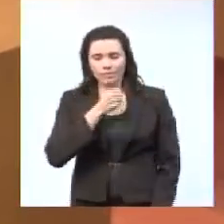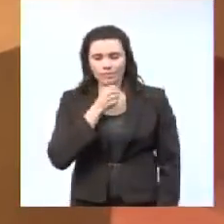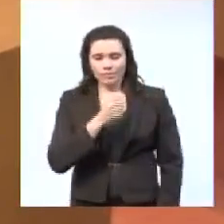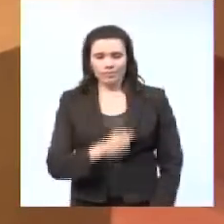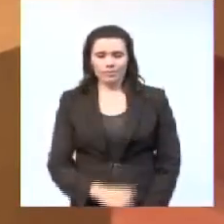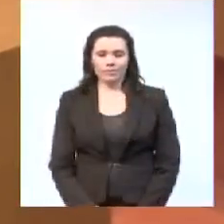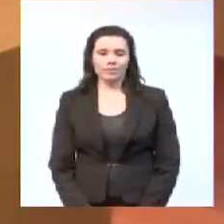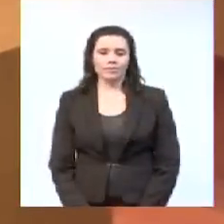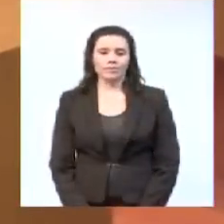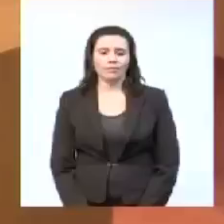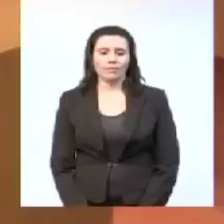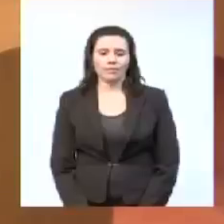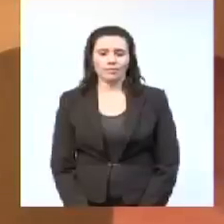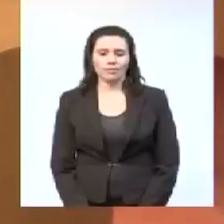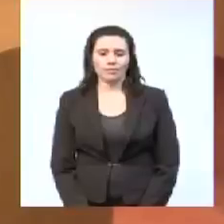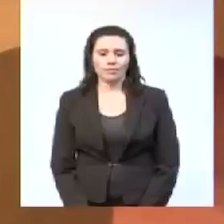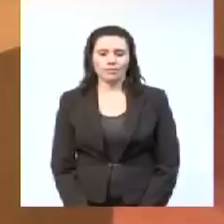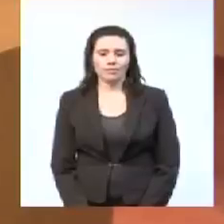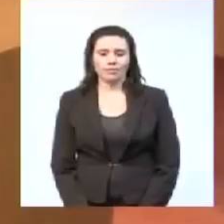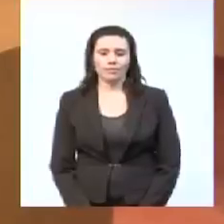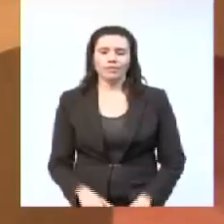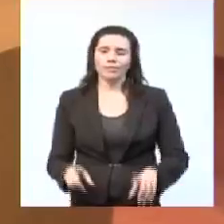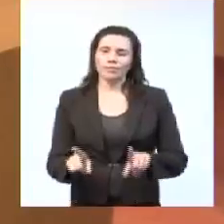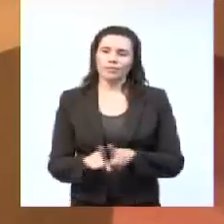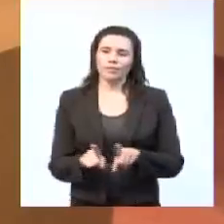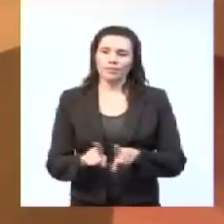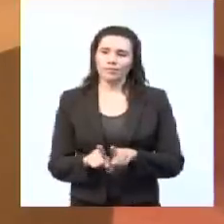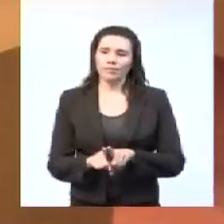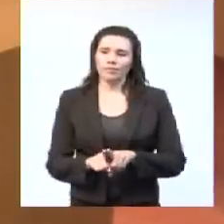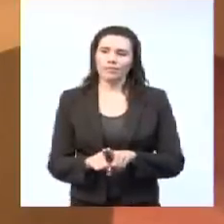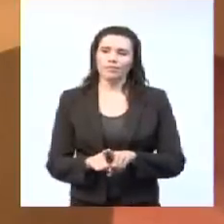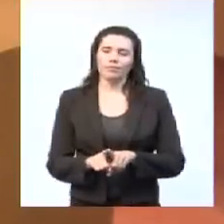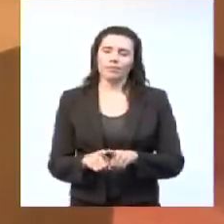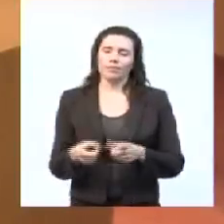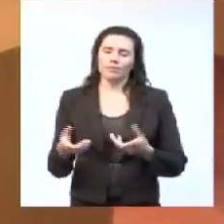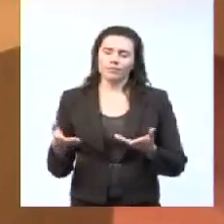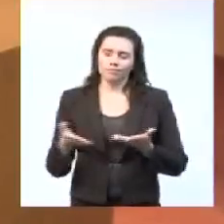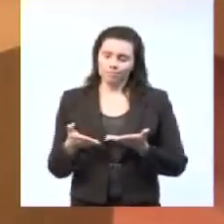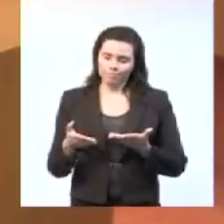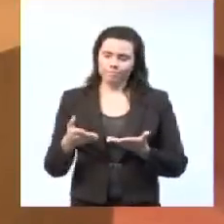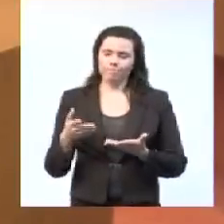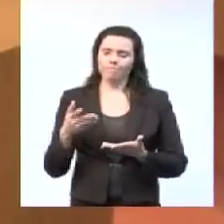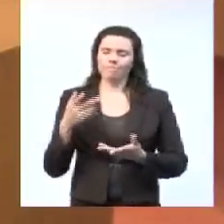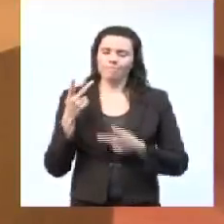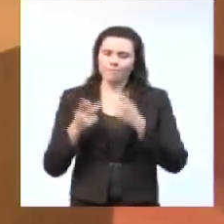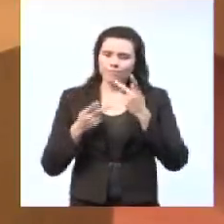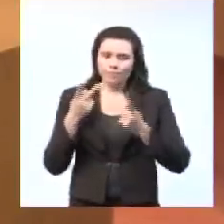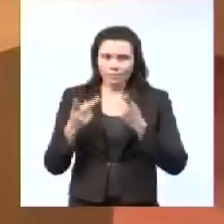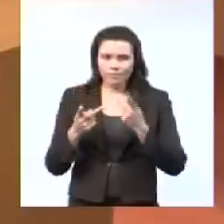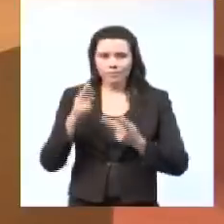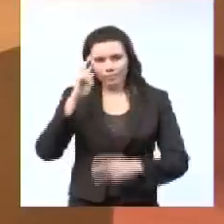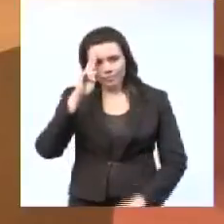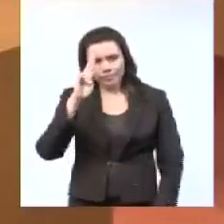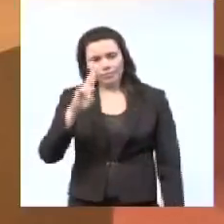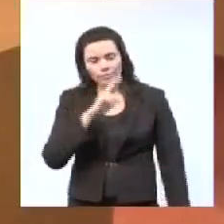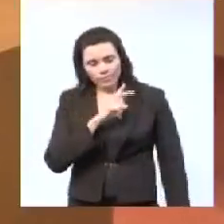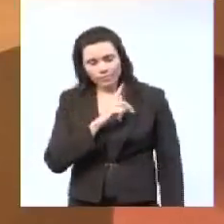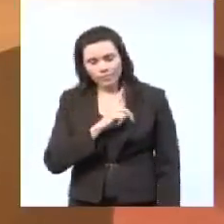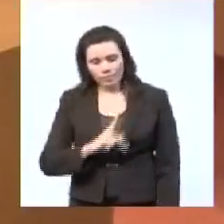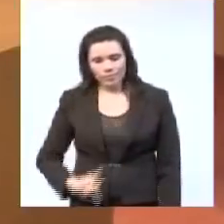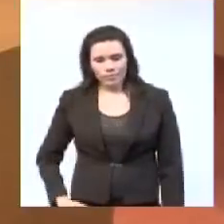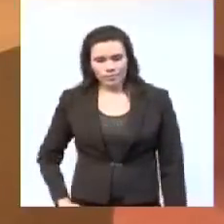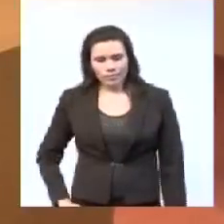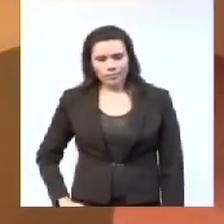aqui eu quero destacar, senhor presidente, a importância que tem de da Assembleia, a